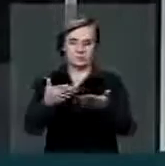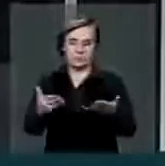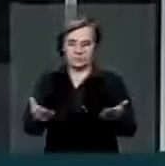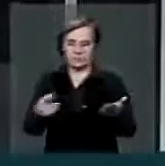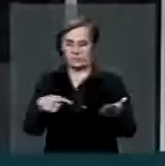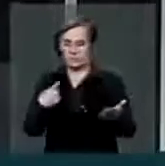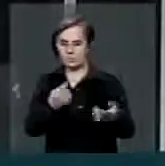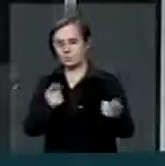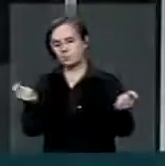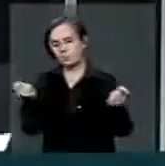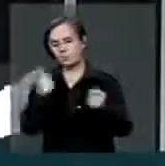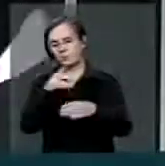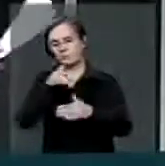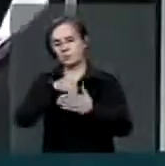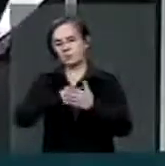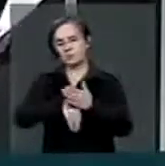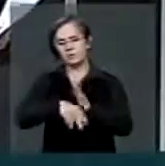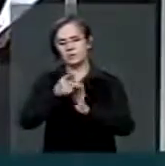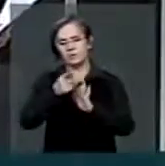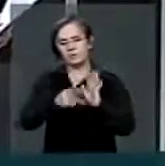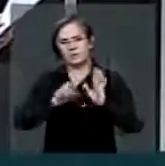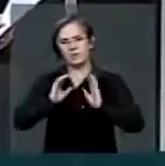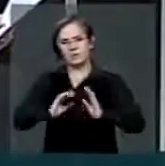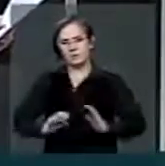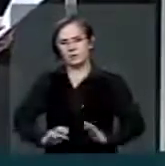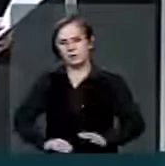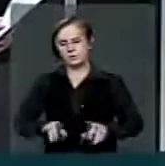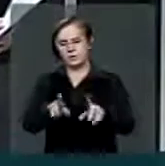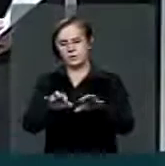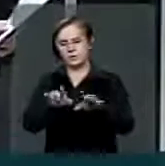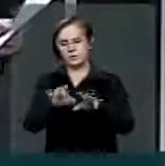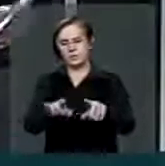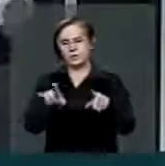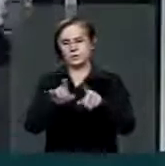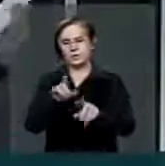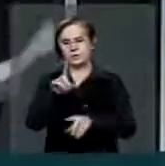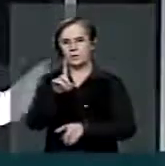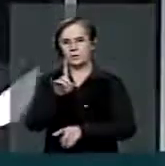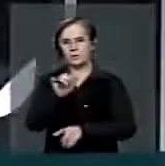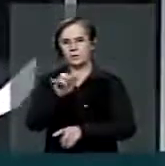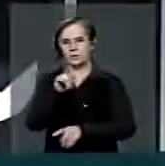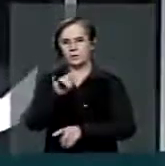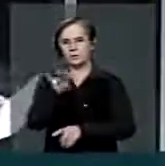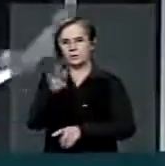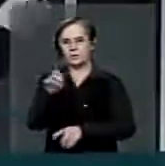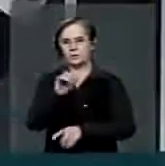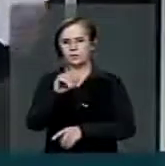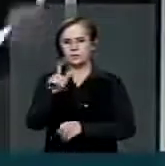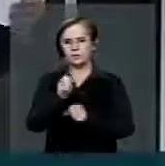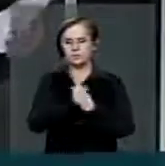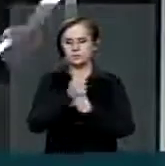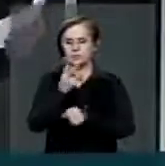possamos votar o projeto Cidadão Digital, o projeto 4805 de 2009,